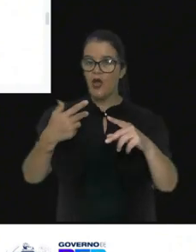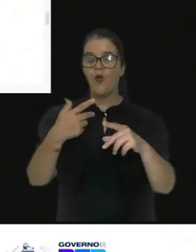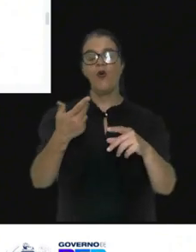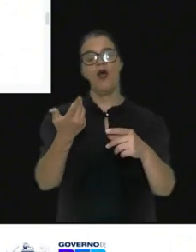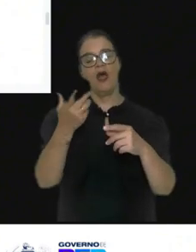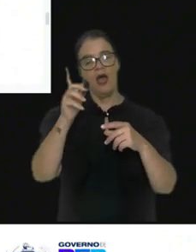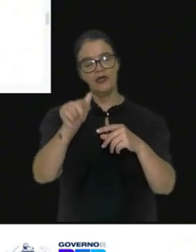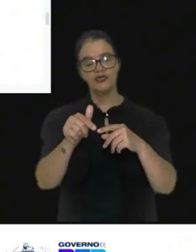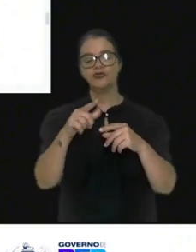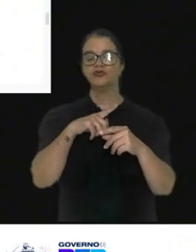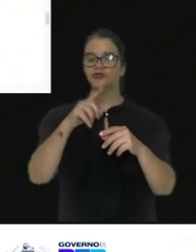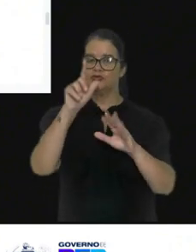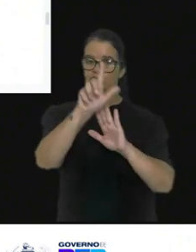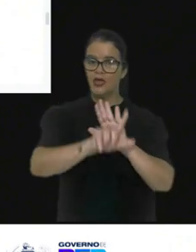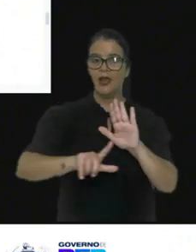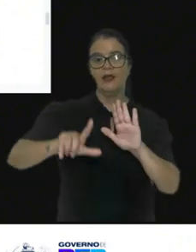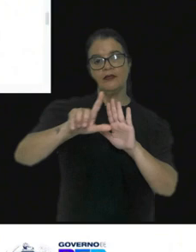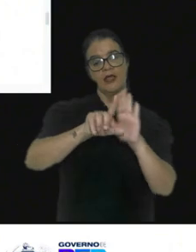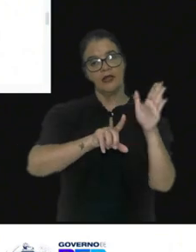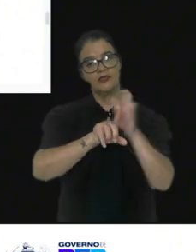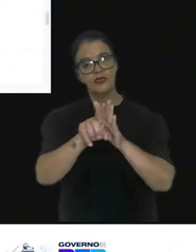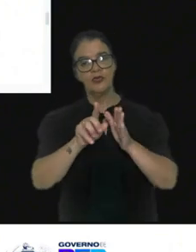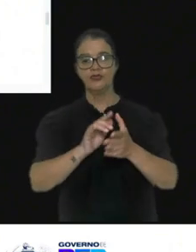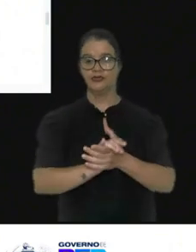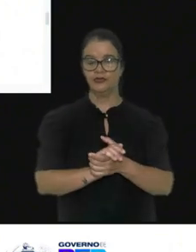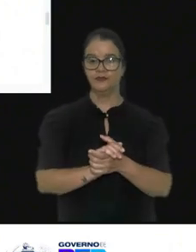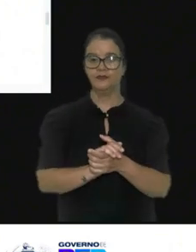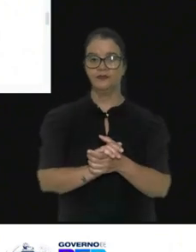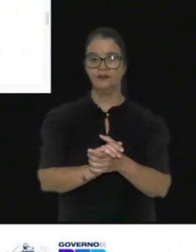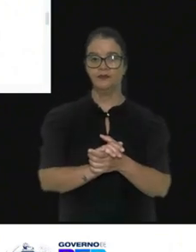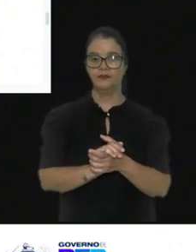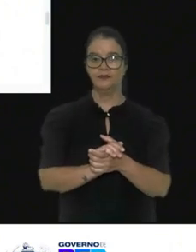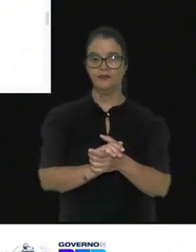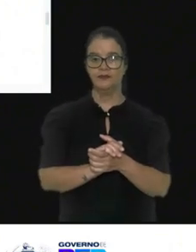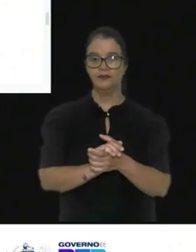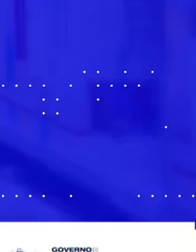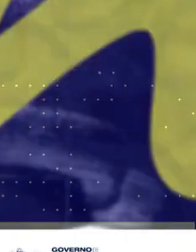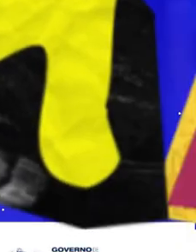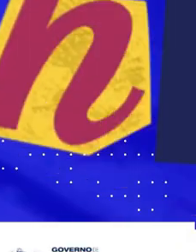isso pessoal essas são as correções de literatura